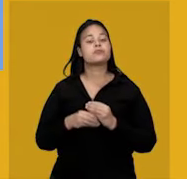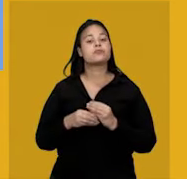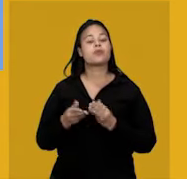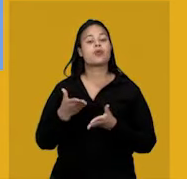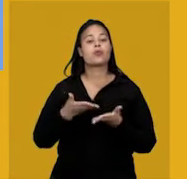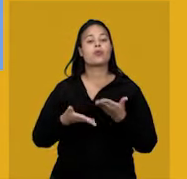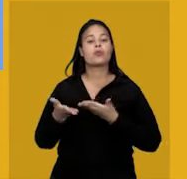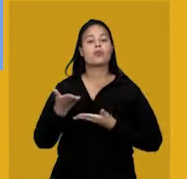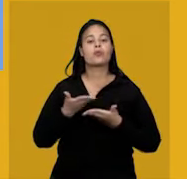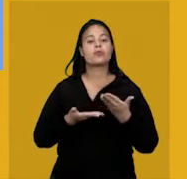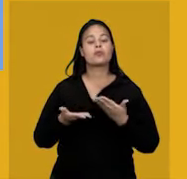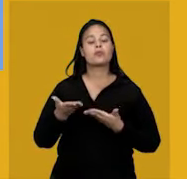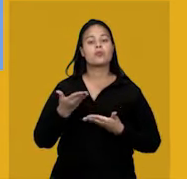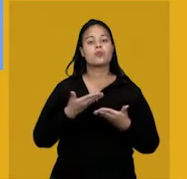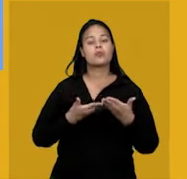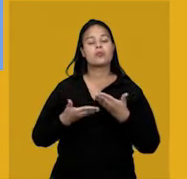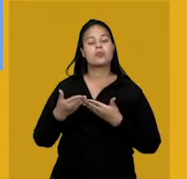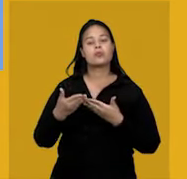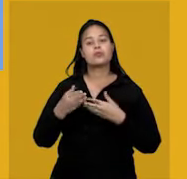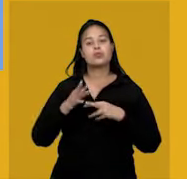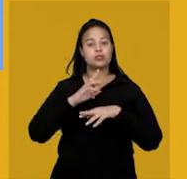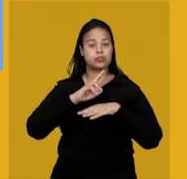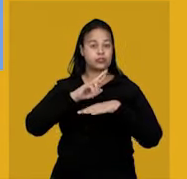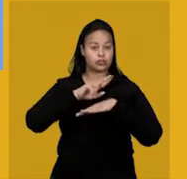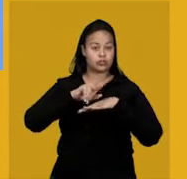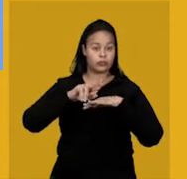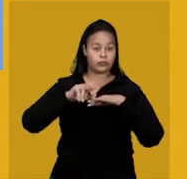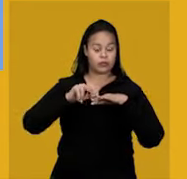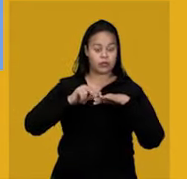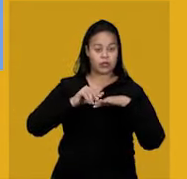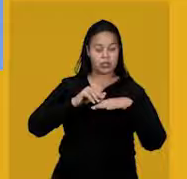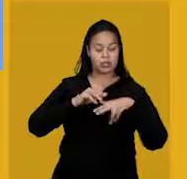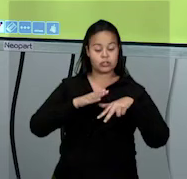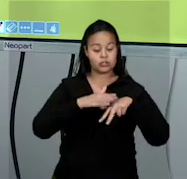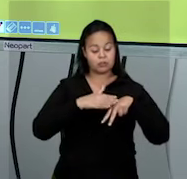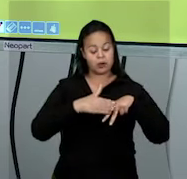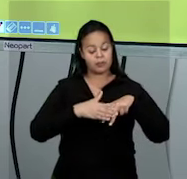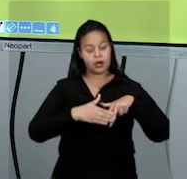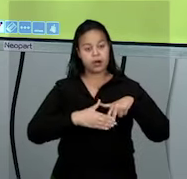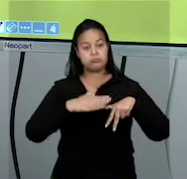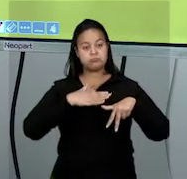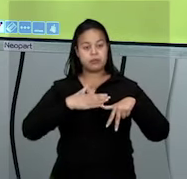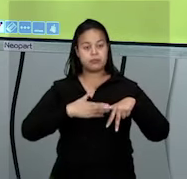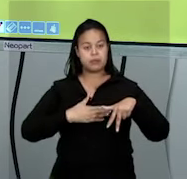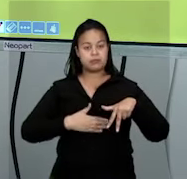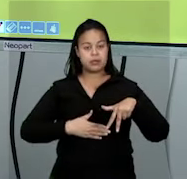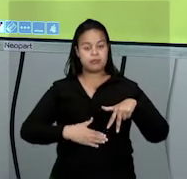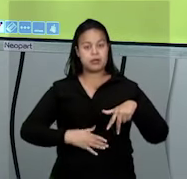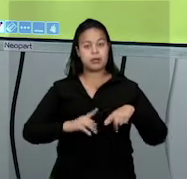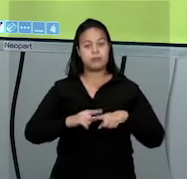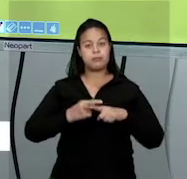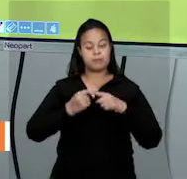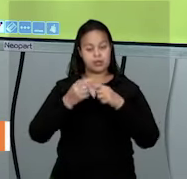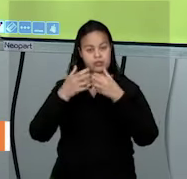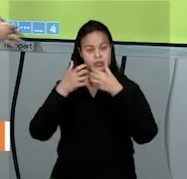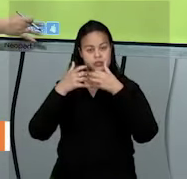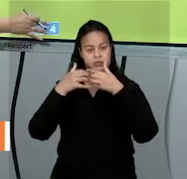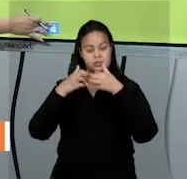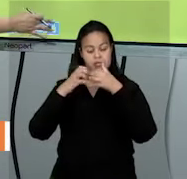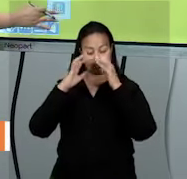comunicação entre diferentes partes do corpo e o sistema nervoso central.